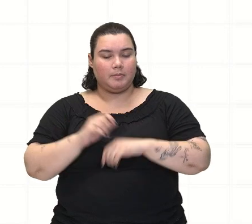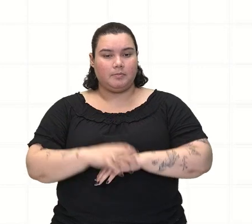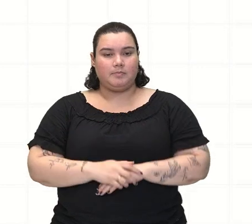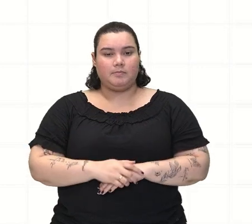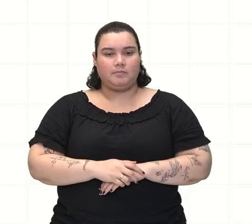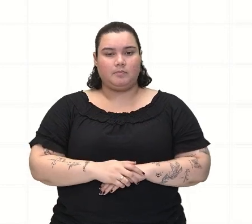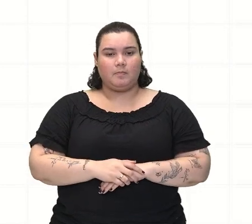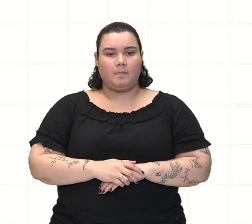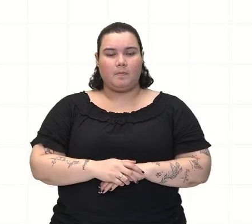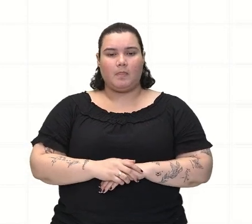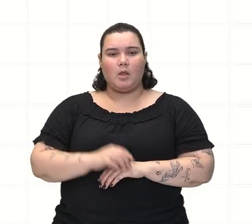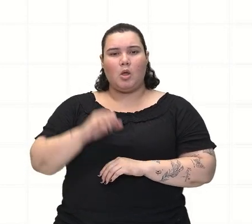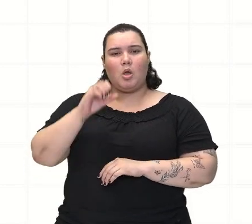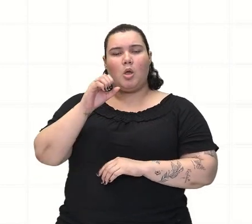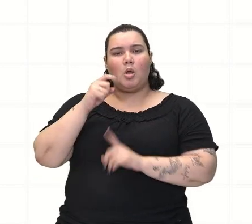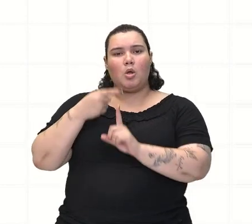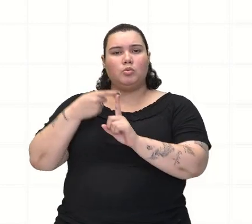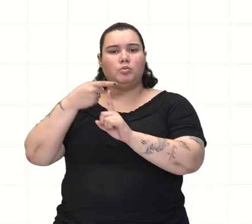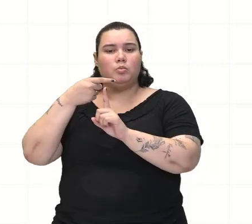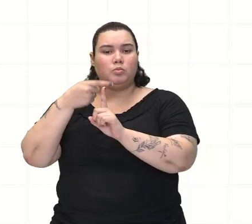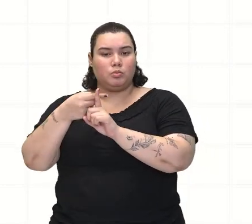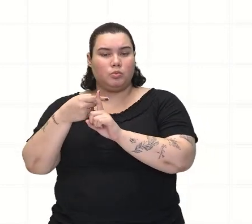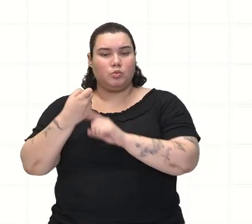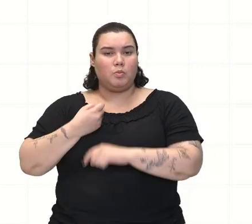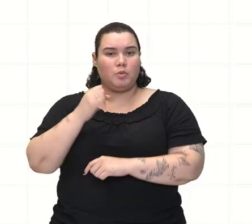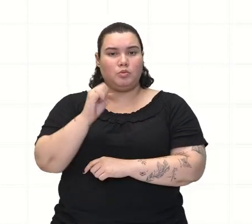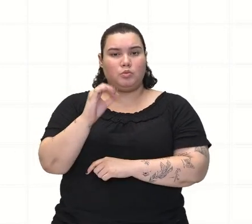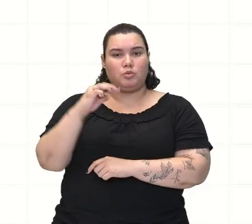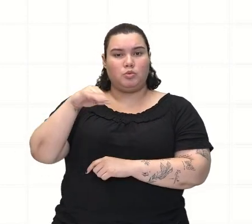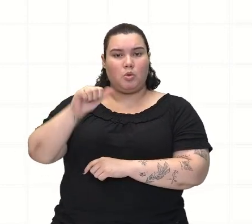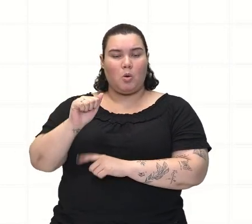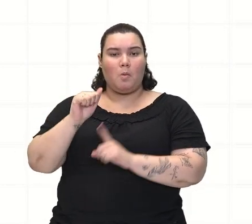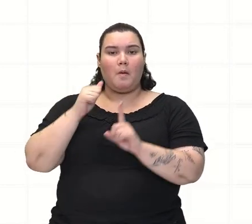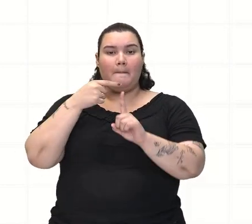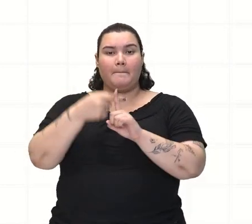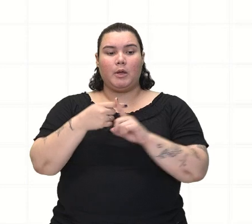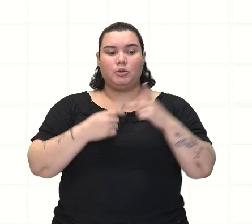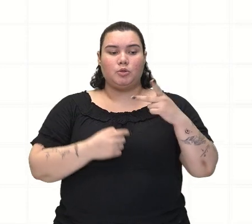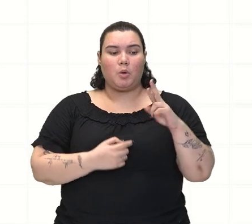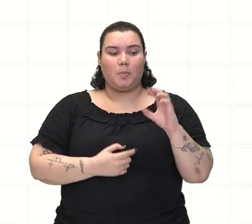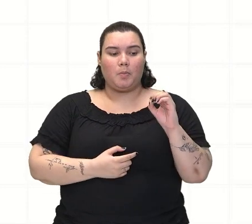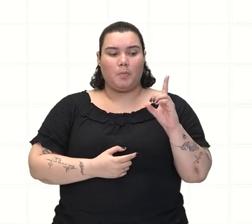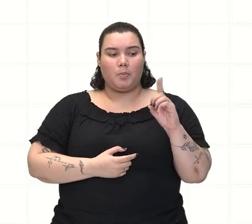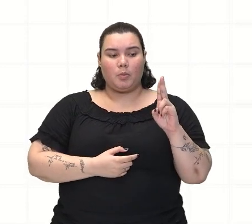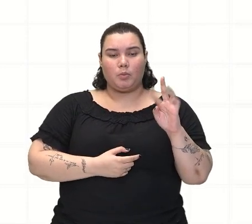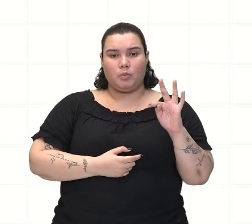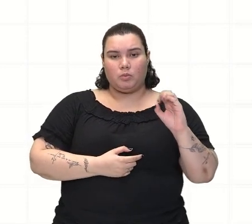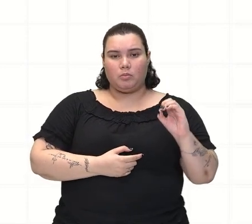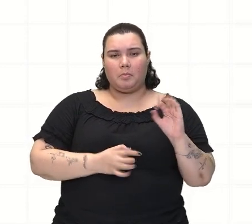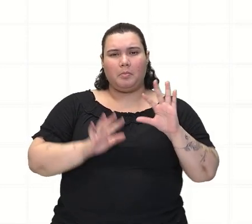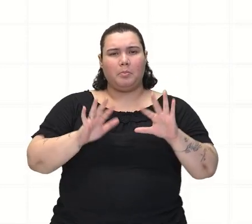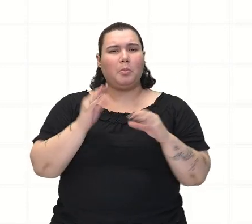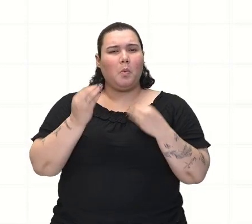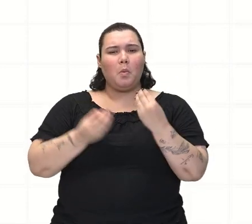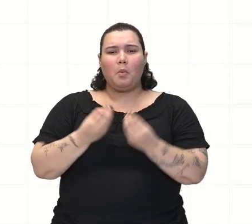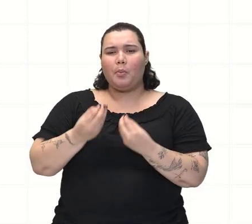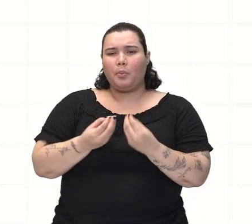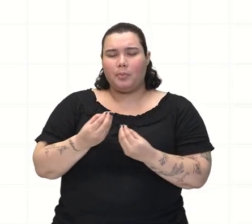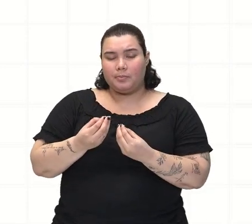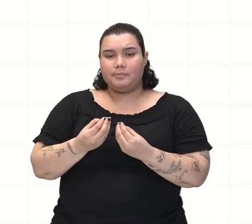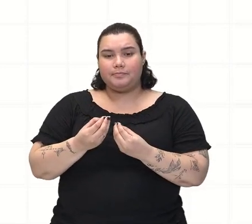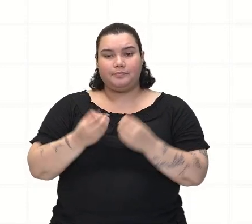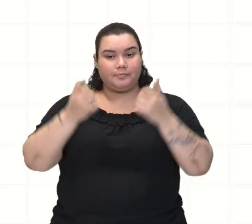como seria a soma e o produto, professor? Bom, eu começo primeiro pensando nesse termo